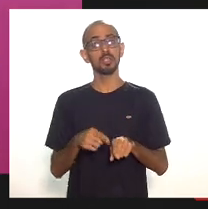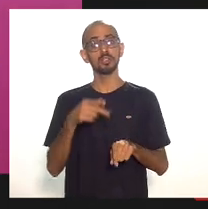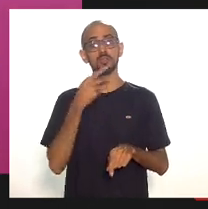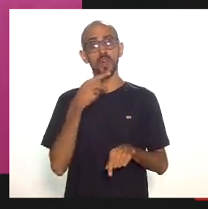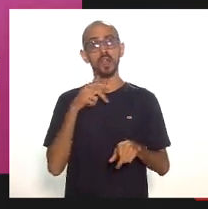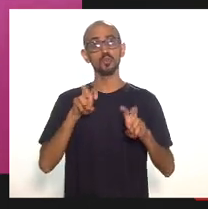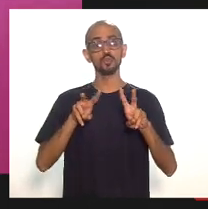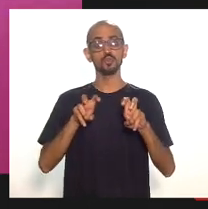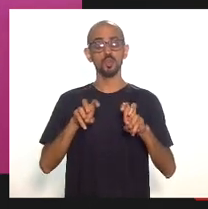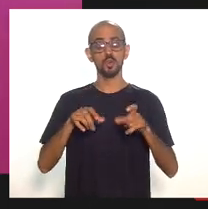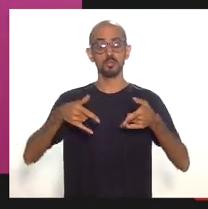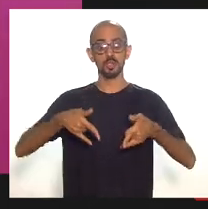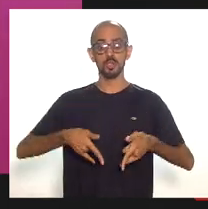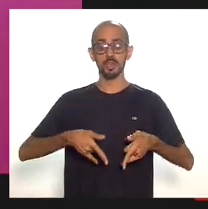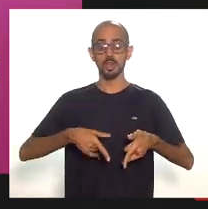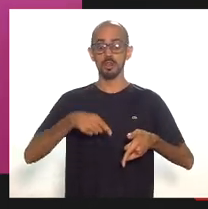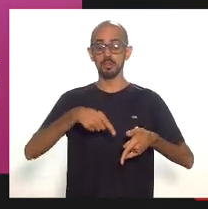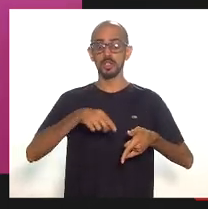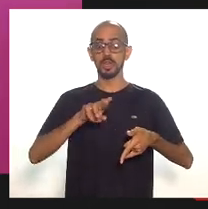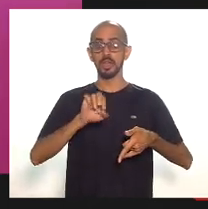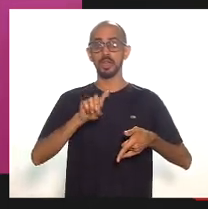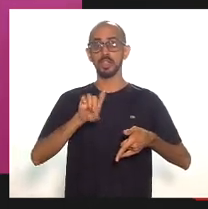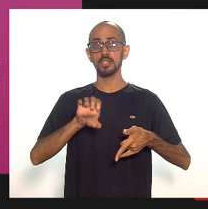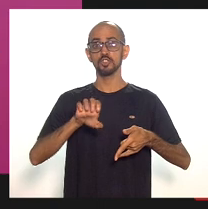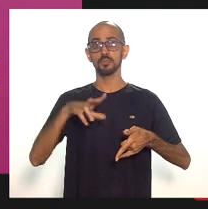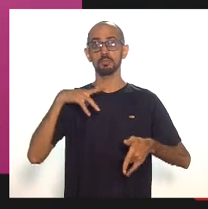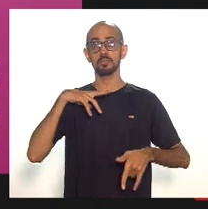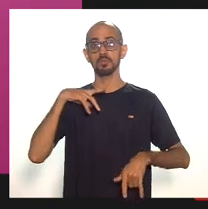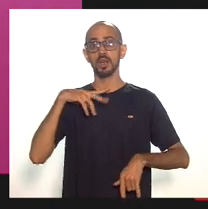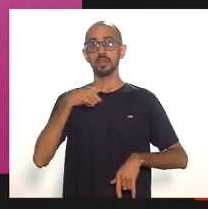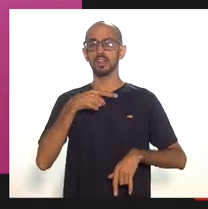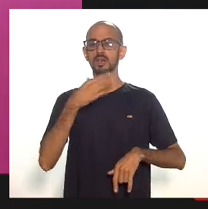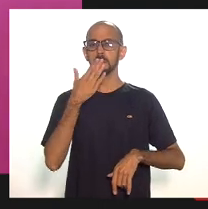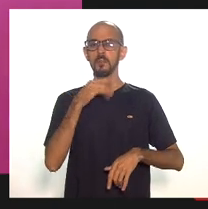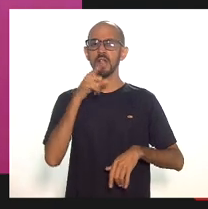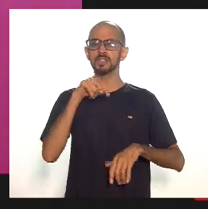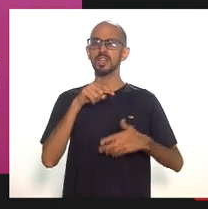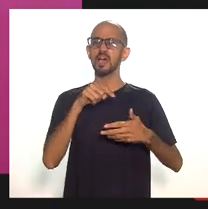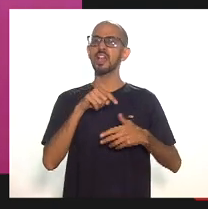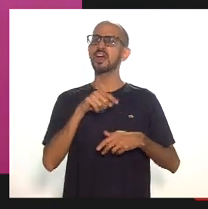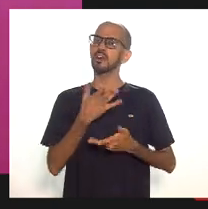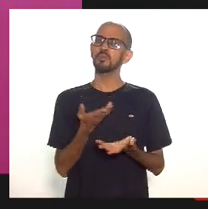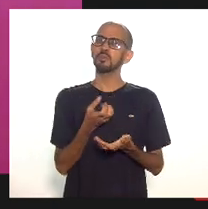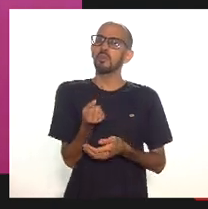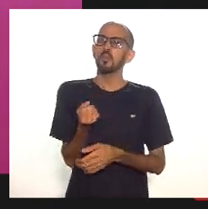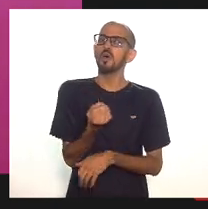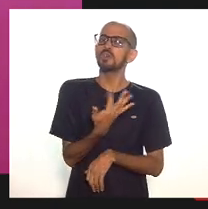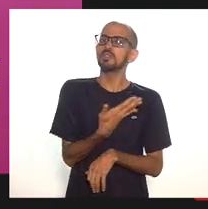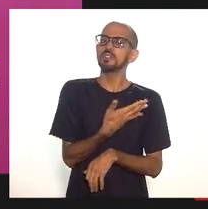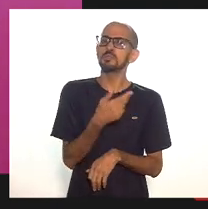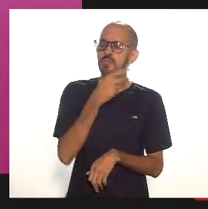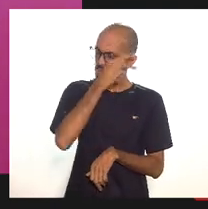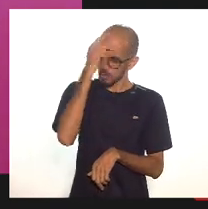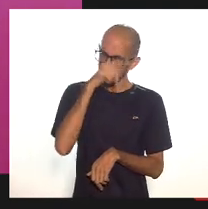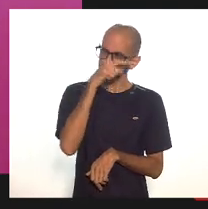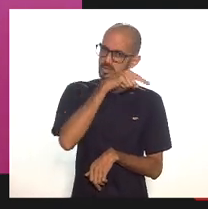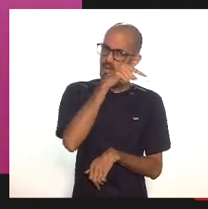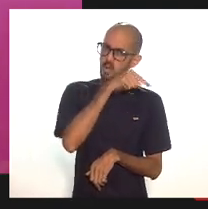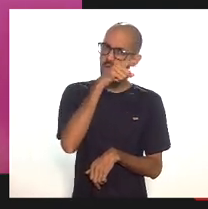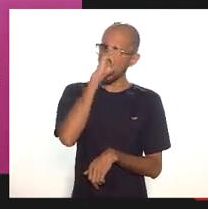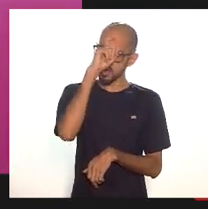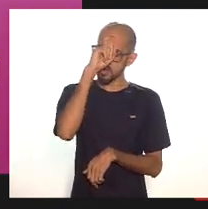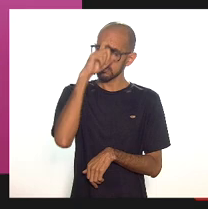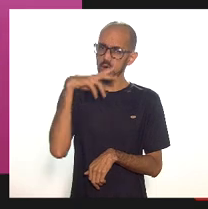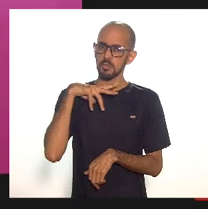falassem sobre o leito da rede privada. Né? Quais são esses leitos? Quantas pessoas estão ali? Né?